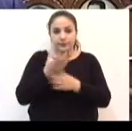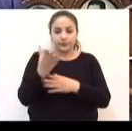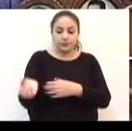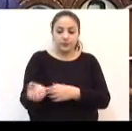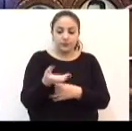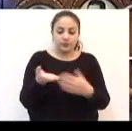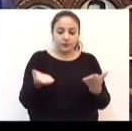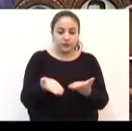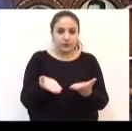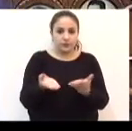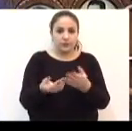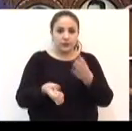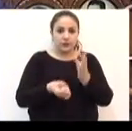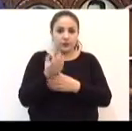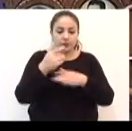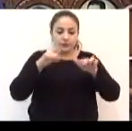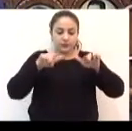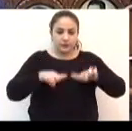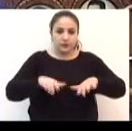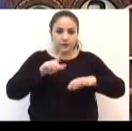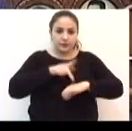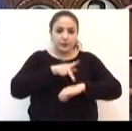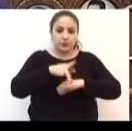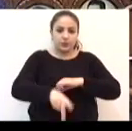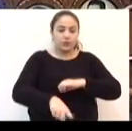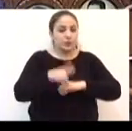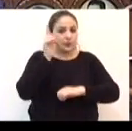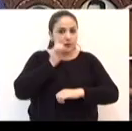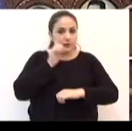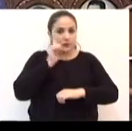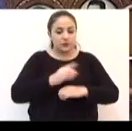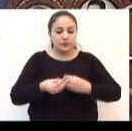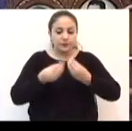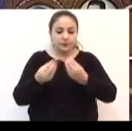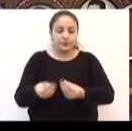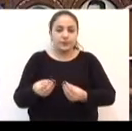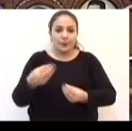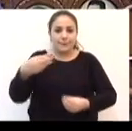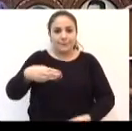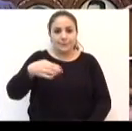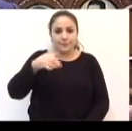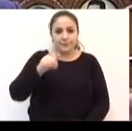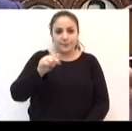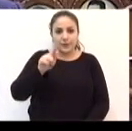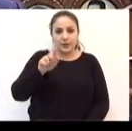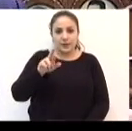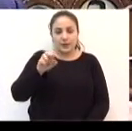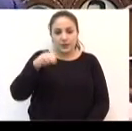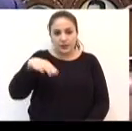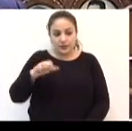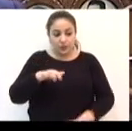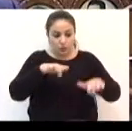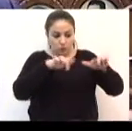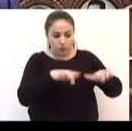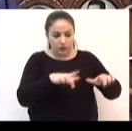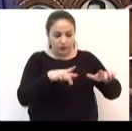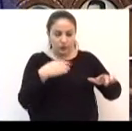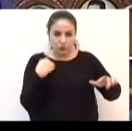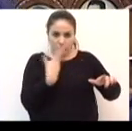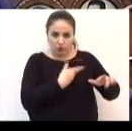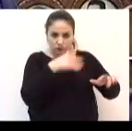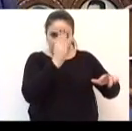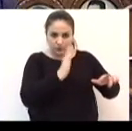hoje, criar um espaço em Passo Fundo para o migrante. Então seria um espaço para os ambulantes nossos, aqui